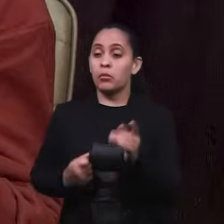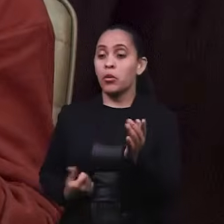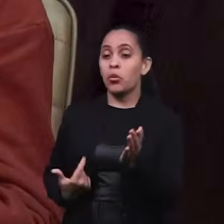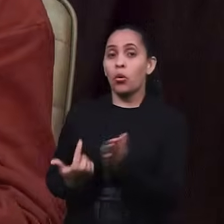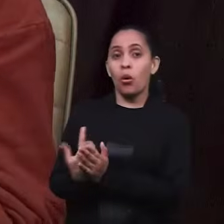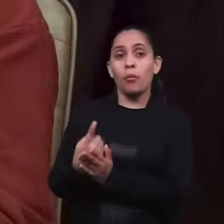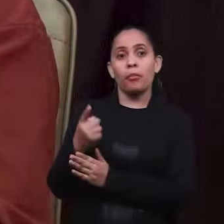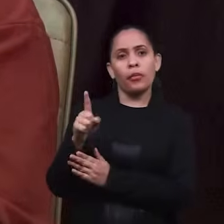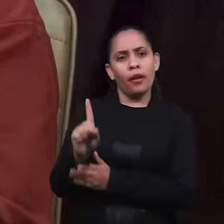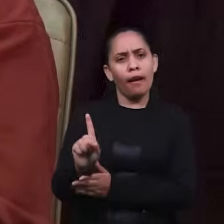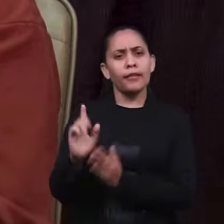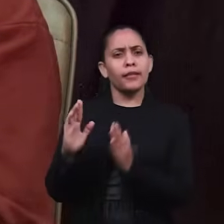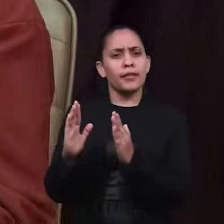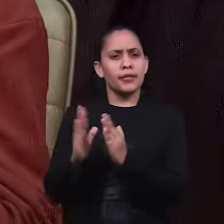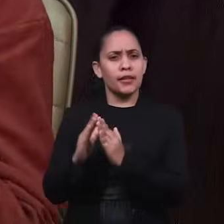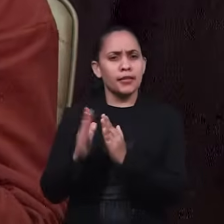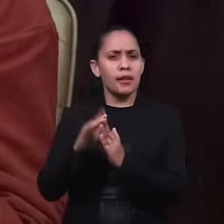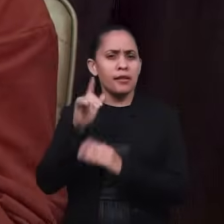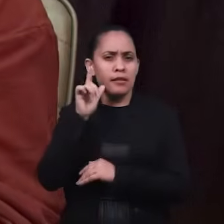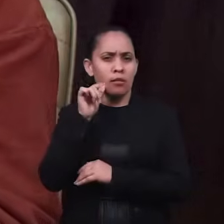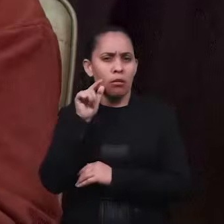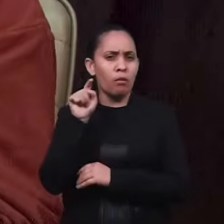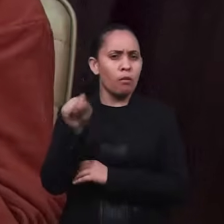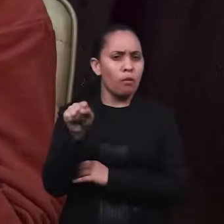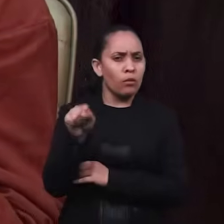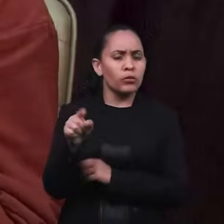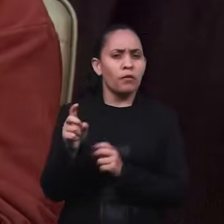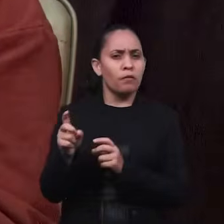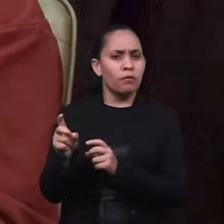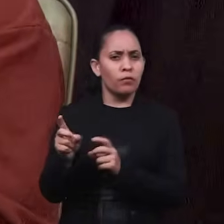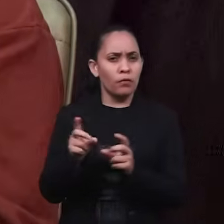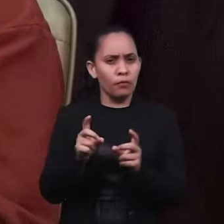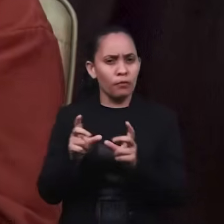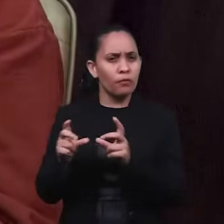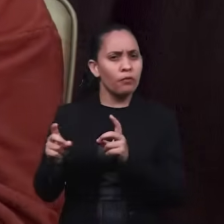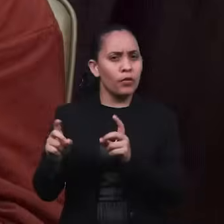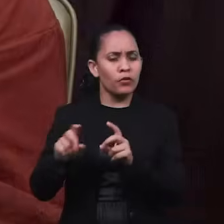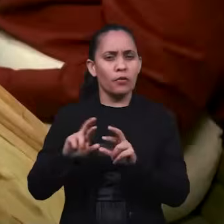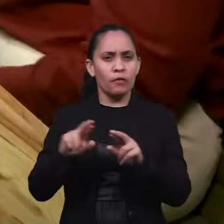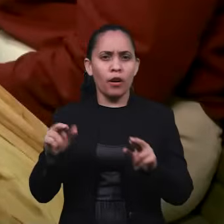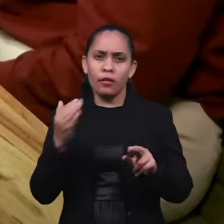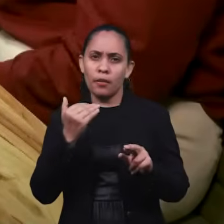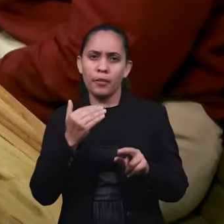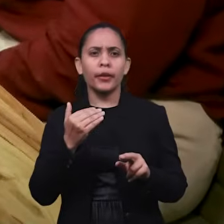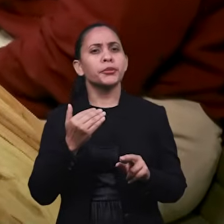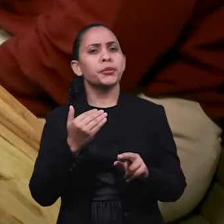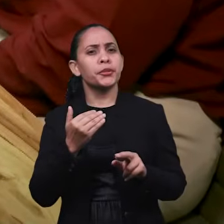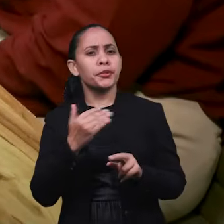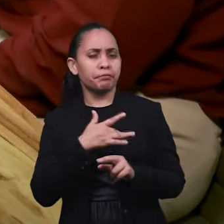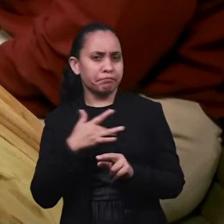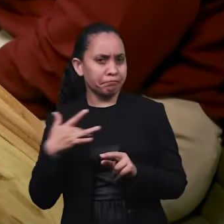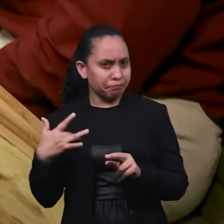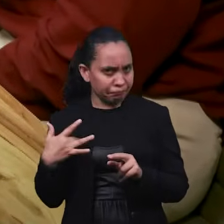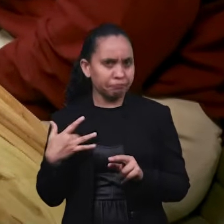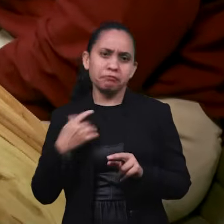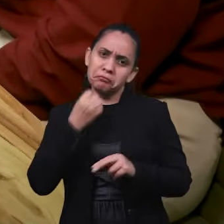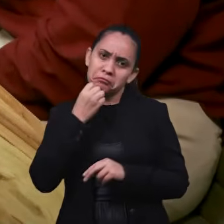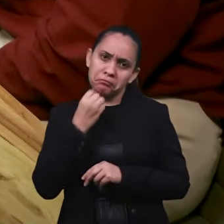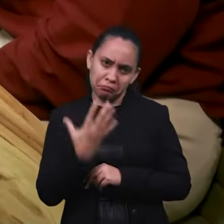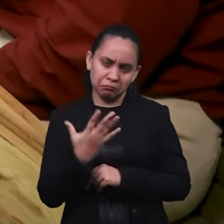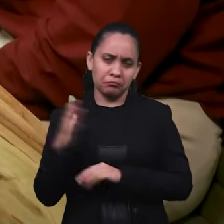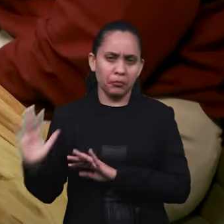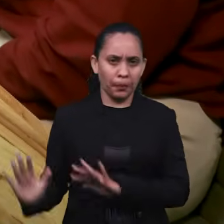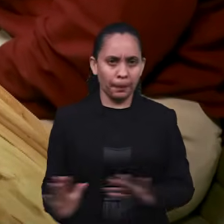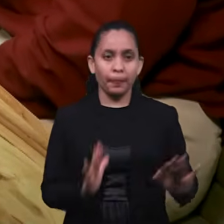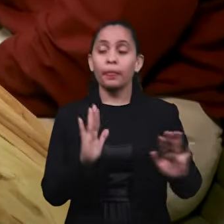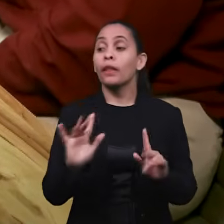a gente consegue aí comprar nas lojas de produtos naturais, esportivos. Uhum. E quais seriam os benefícios